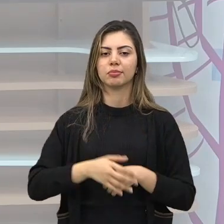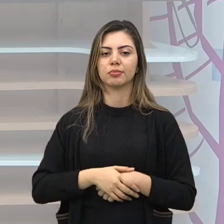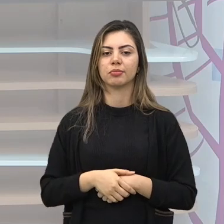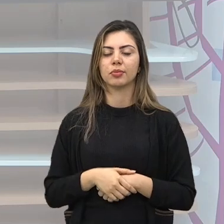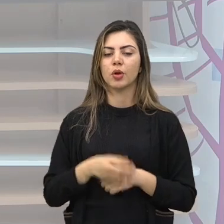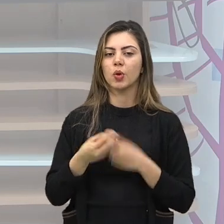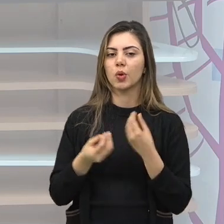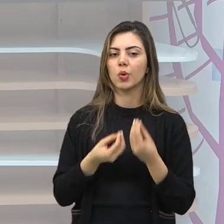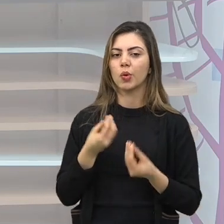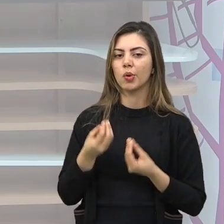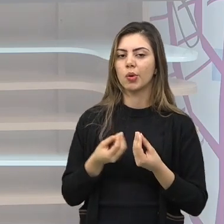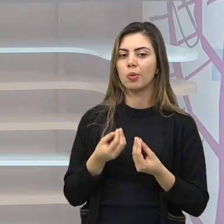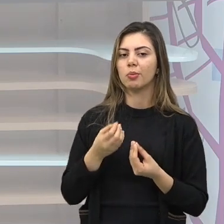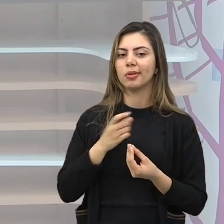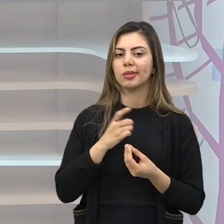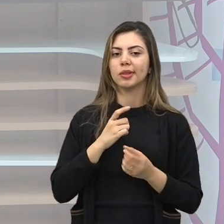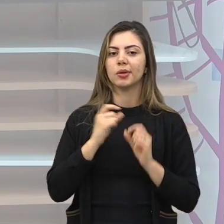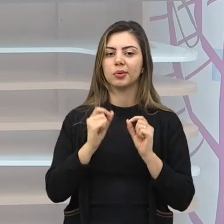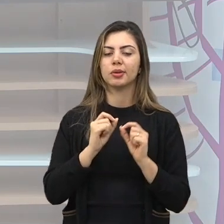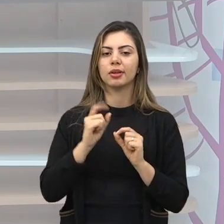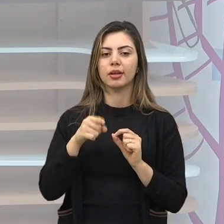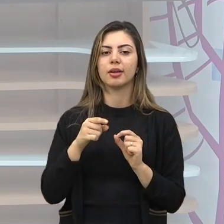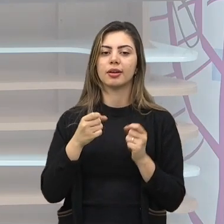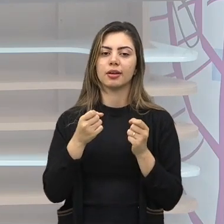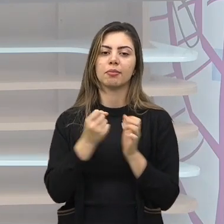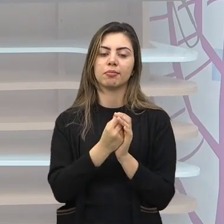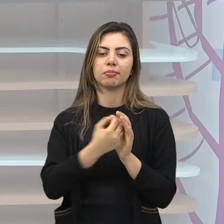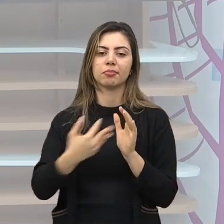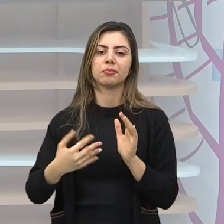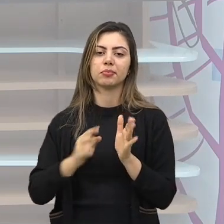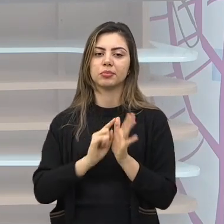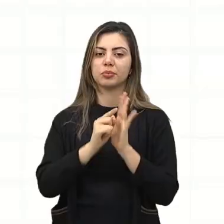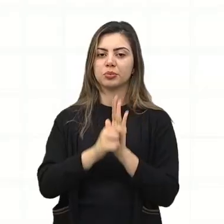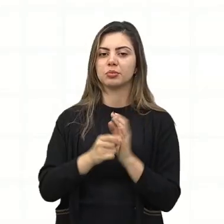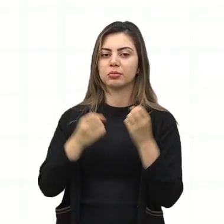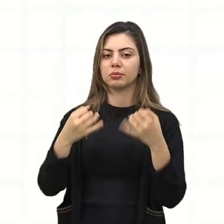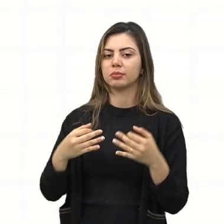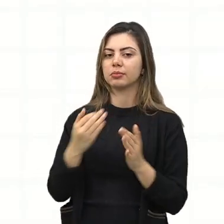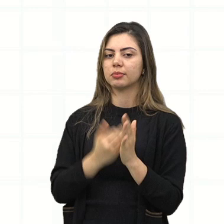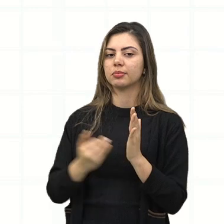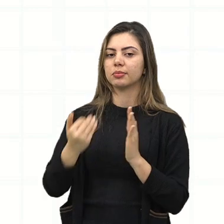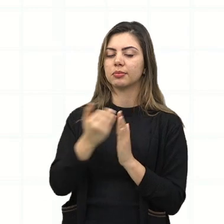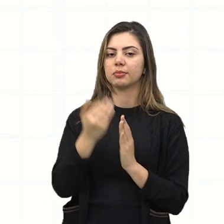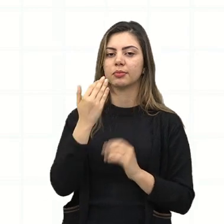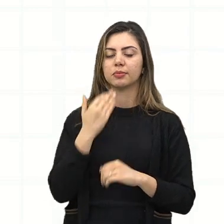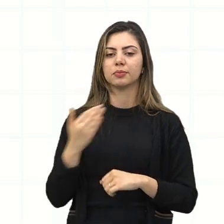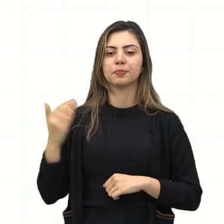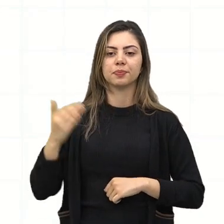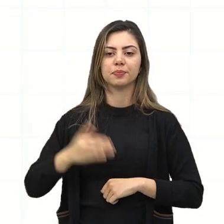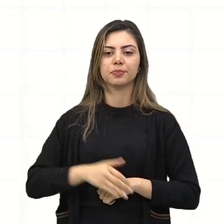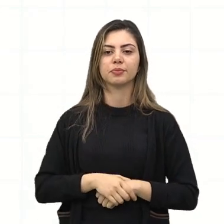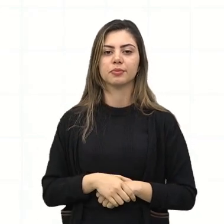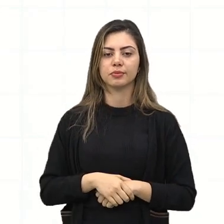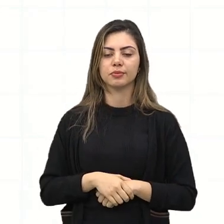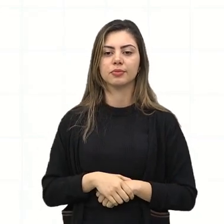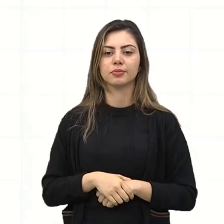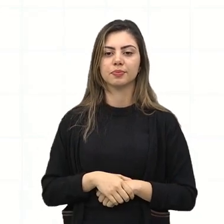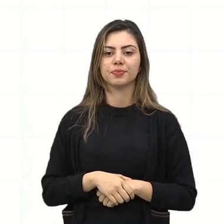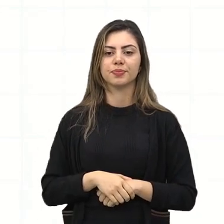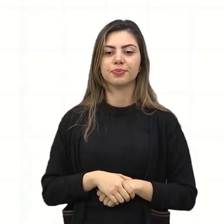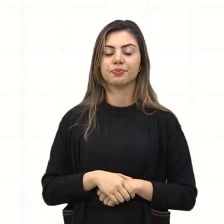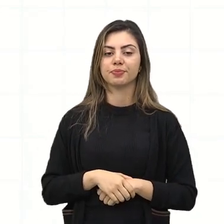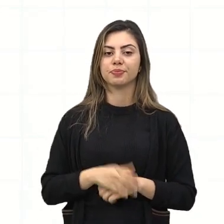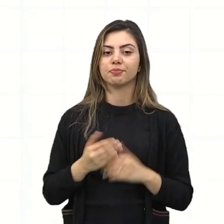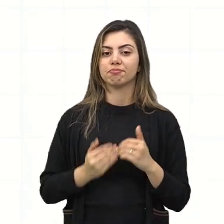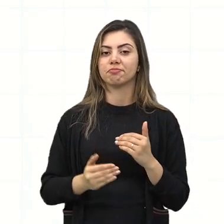de pontuações sobre esse gênero. Acompanhe aí na tela o próximo ponto que nós